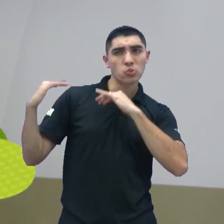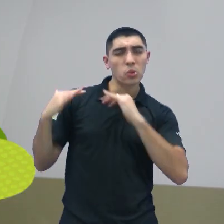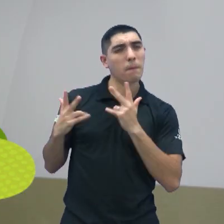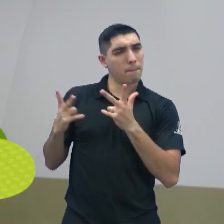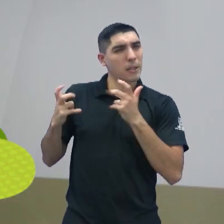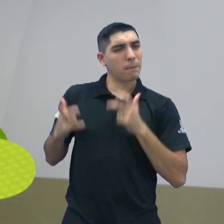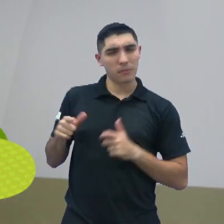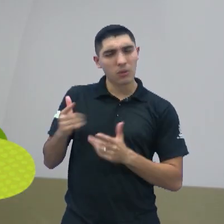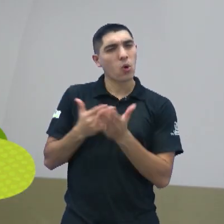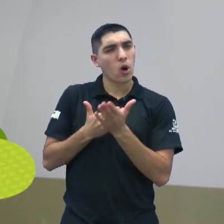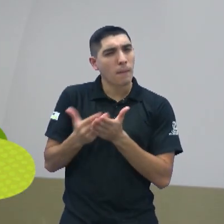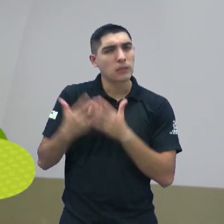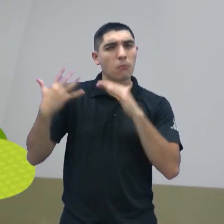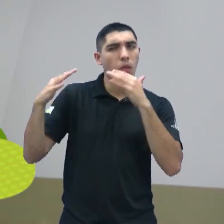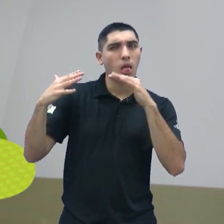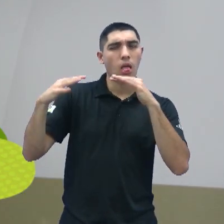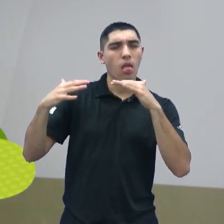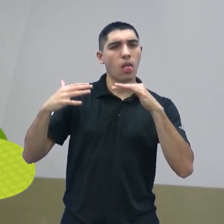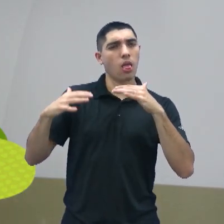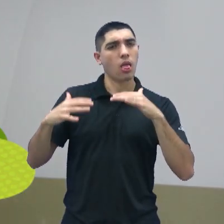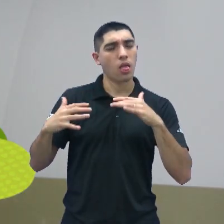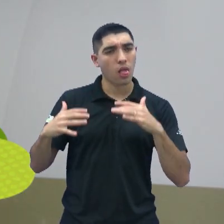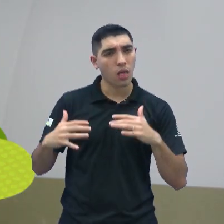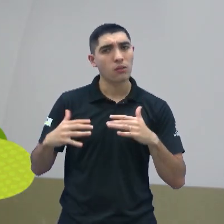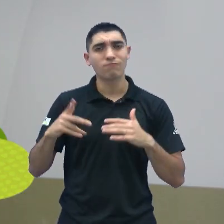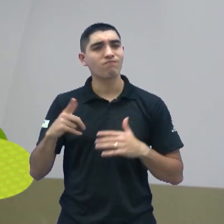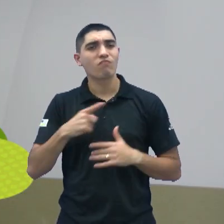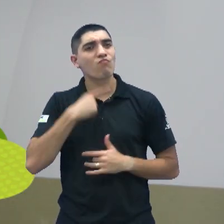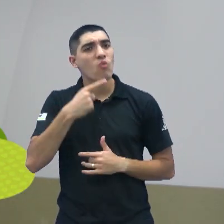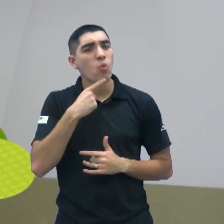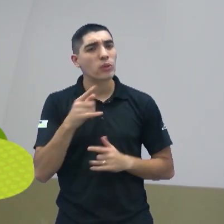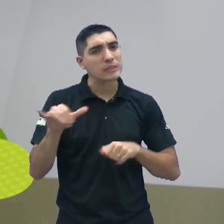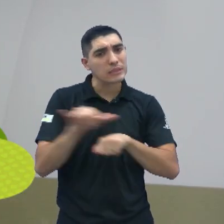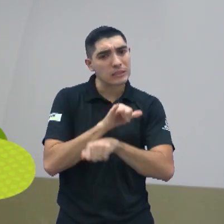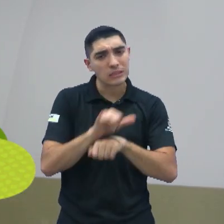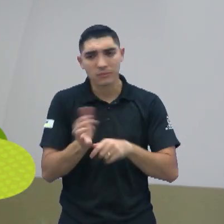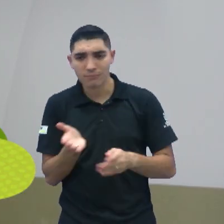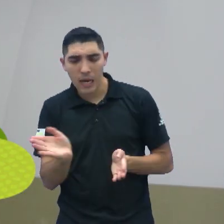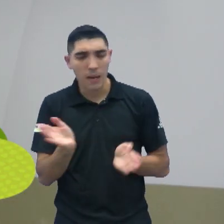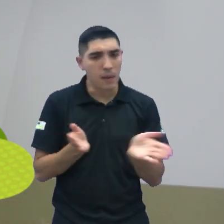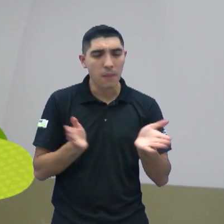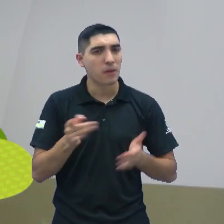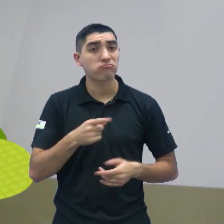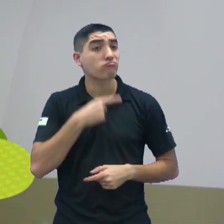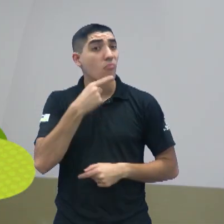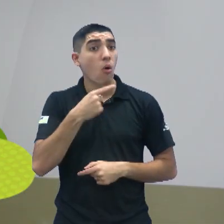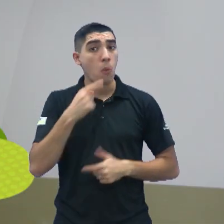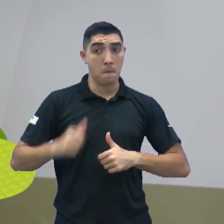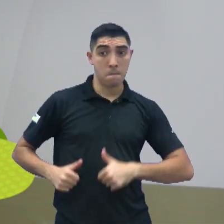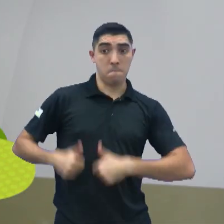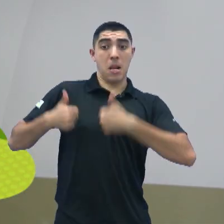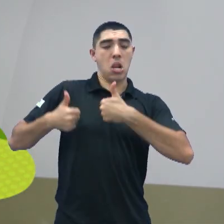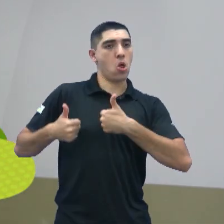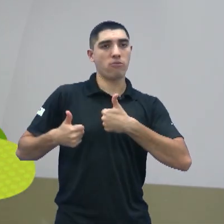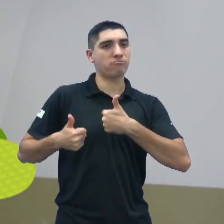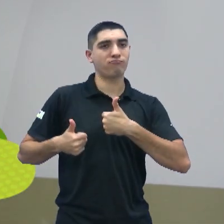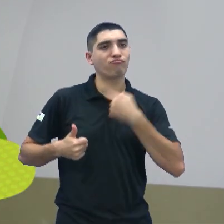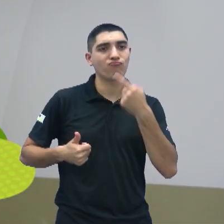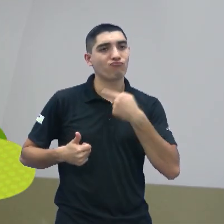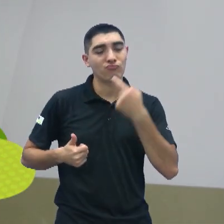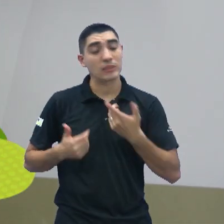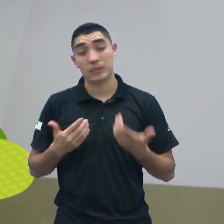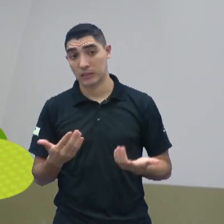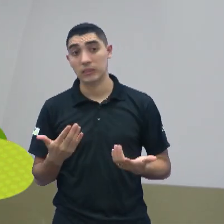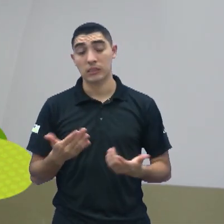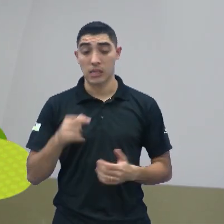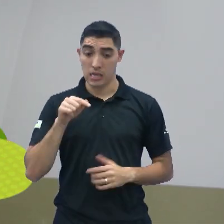equipe não conseguia apresentar boas soluções e também ter bom desempenho dentro de campo. E nesse